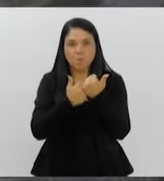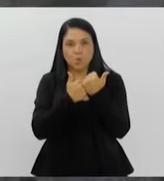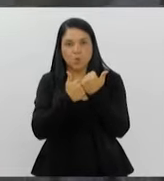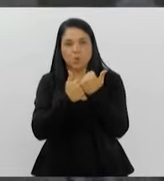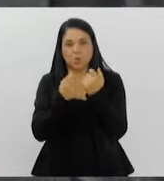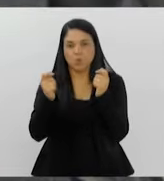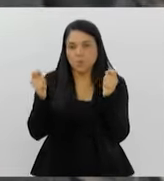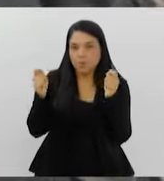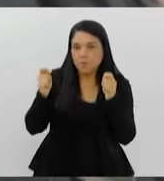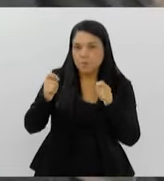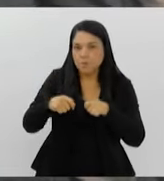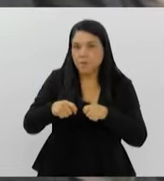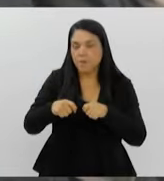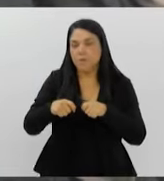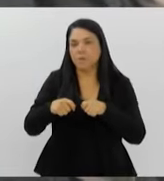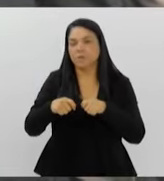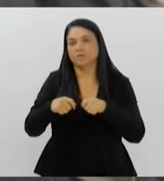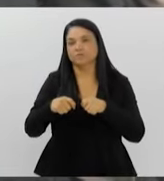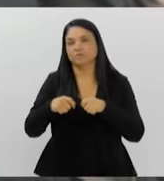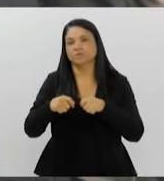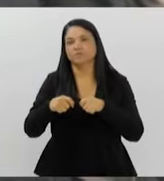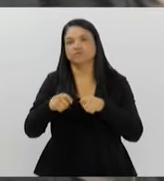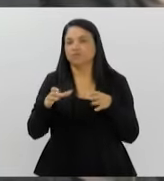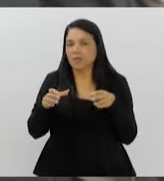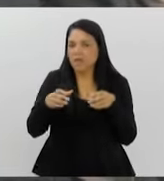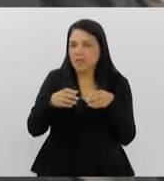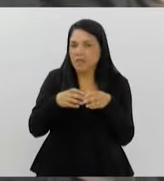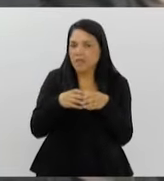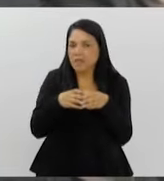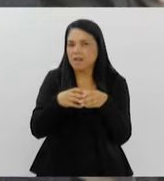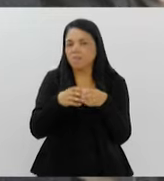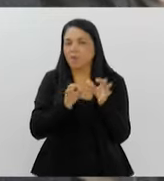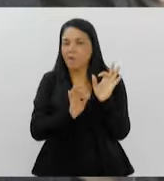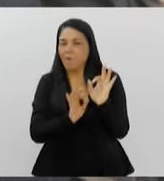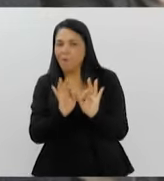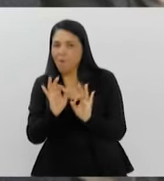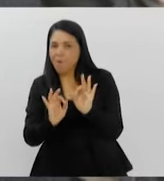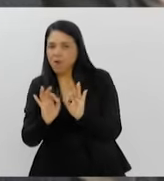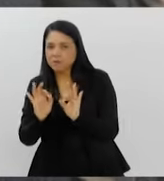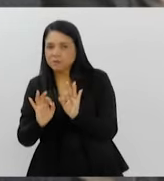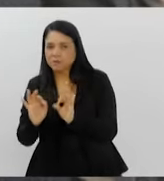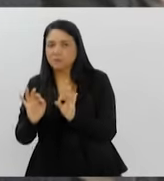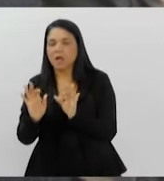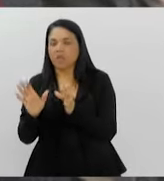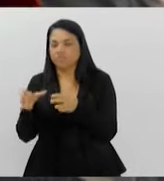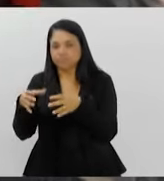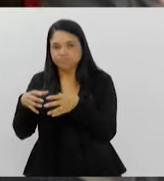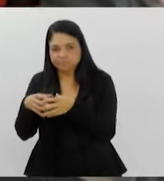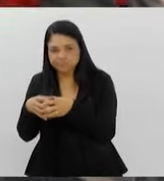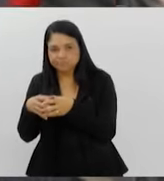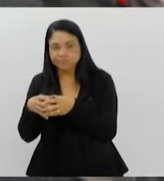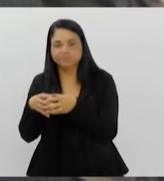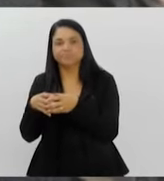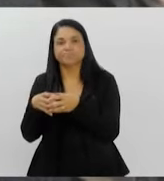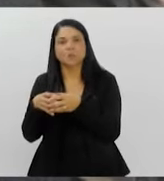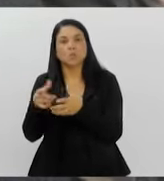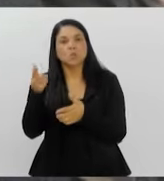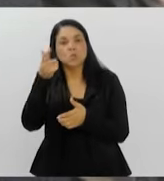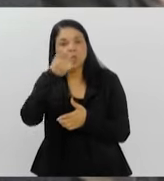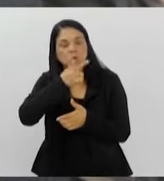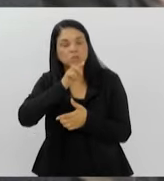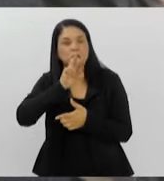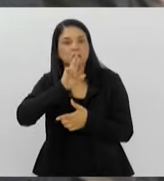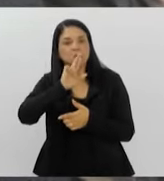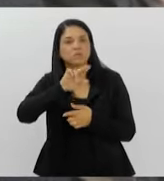a possibilidade de formar sua equipe de organizar sua tropa você consegue produzir